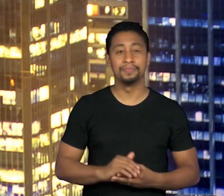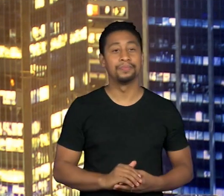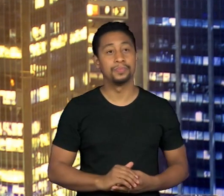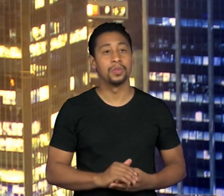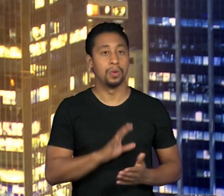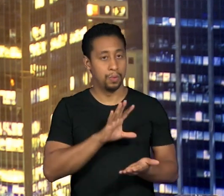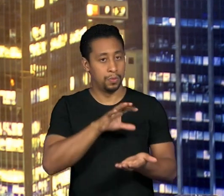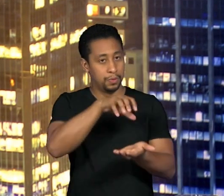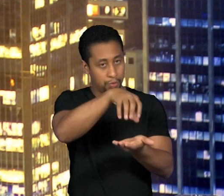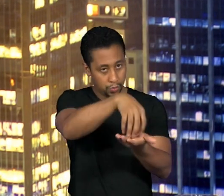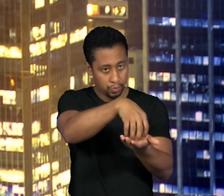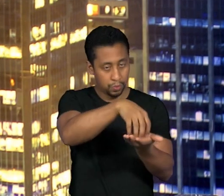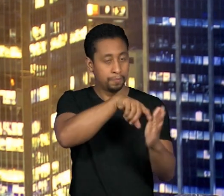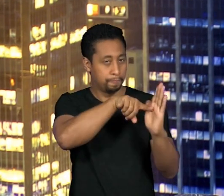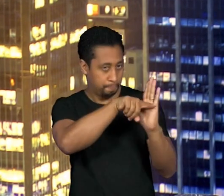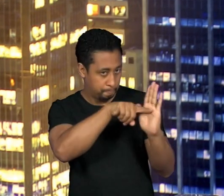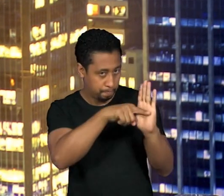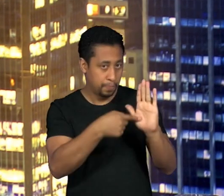mostrando que enquanto